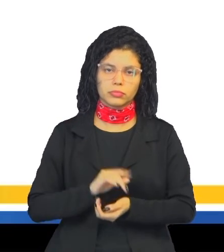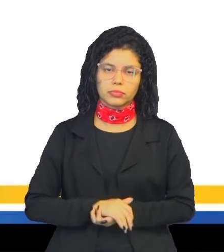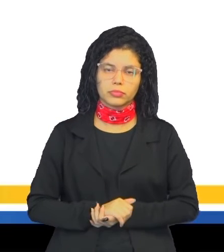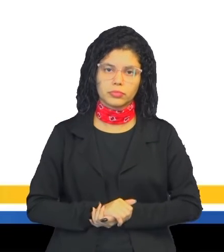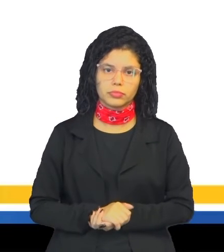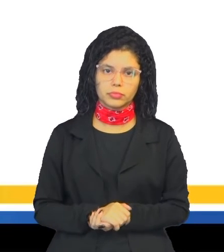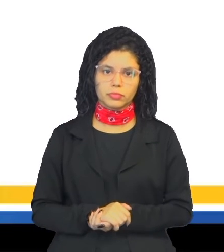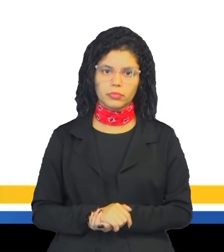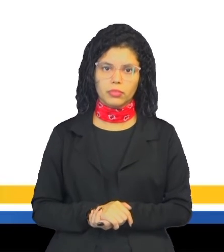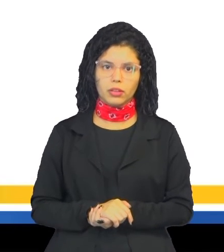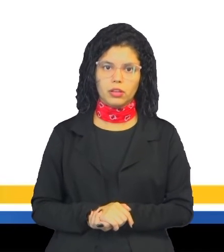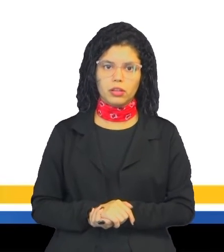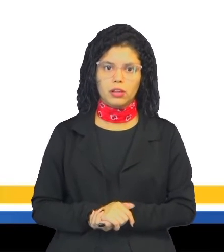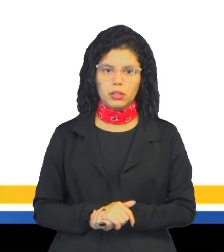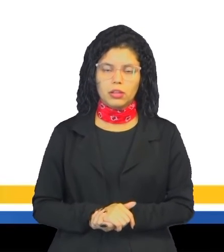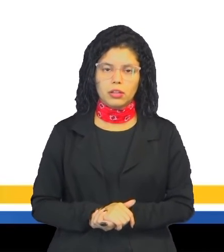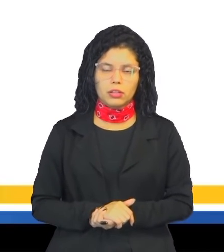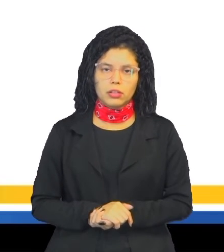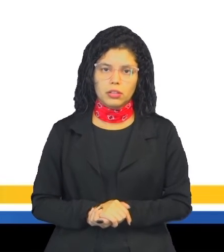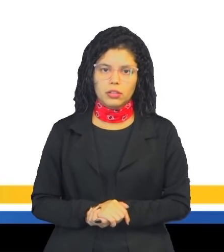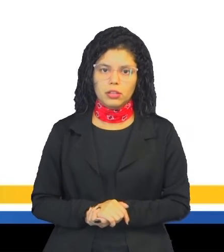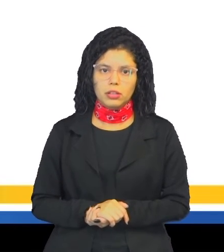D, cargueiros.